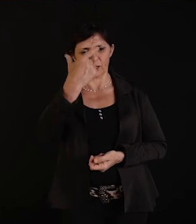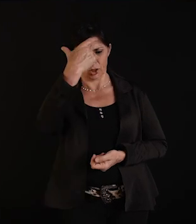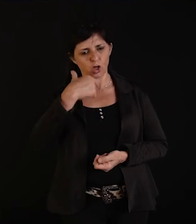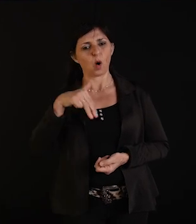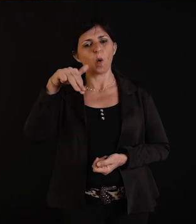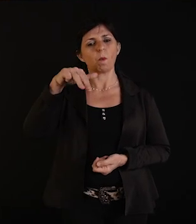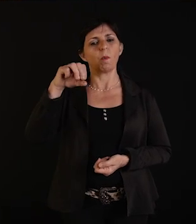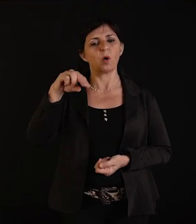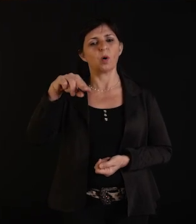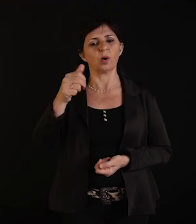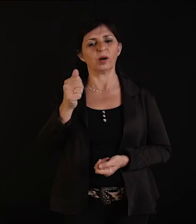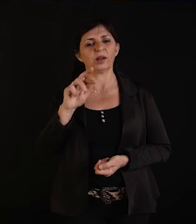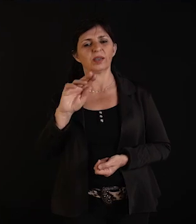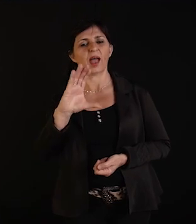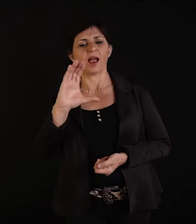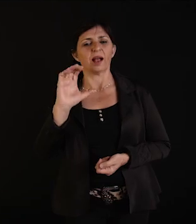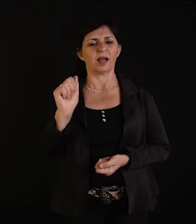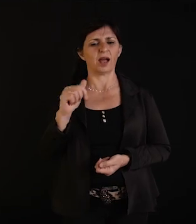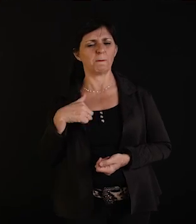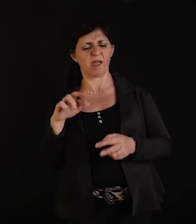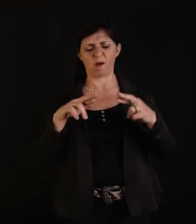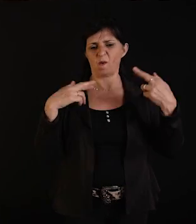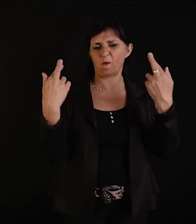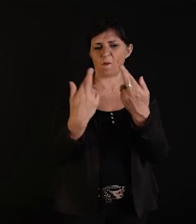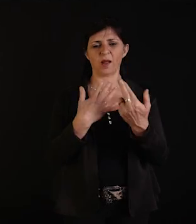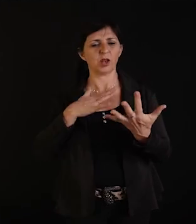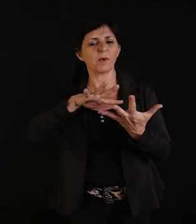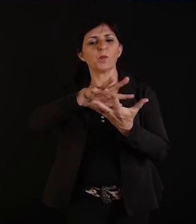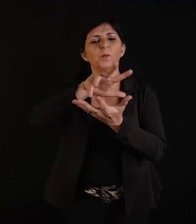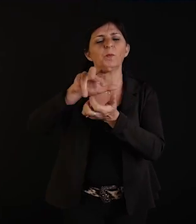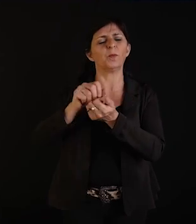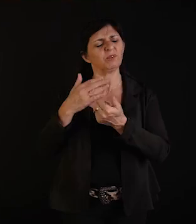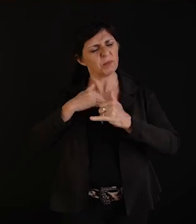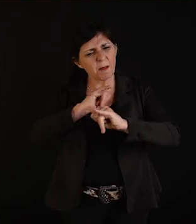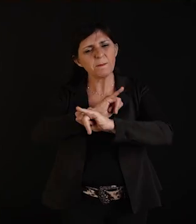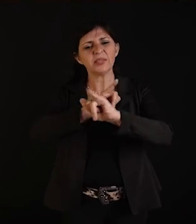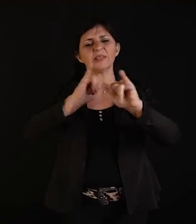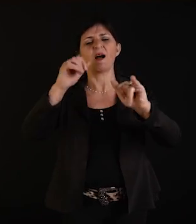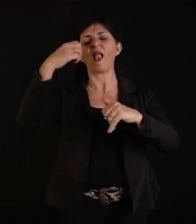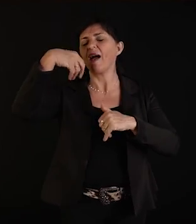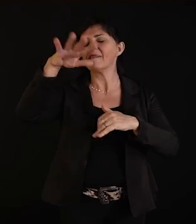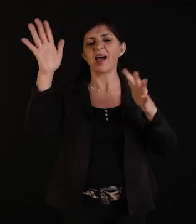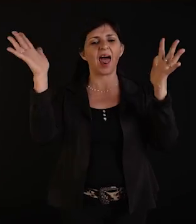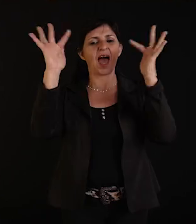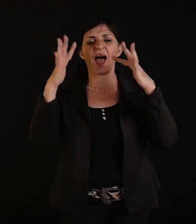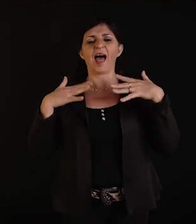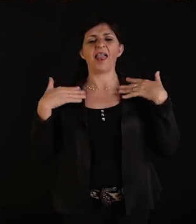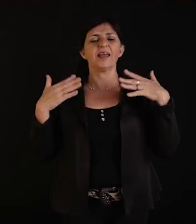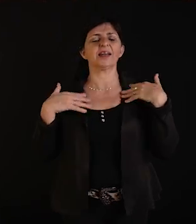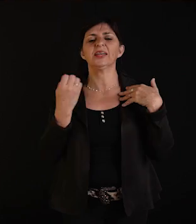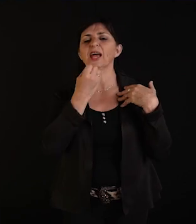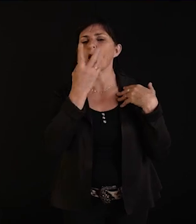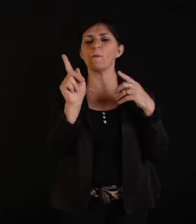Sou monarca. Meu reino é o mundo. Minha missão é levar a alegria e a boa